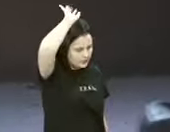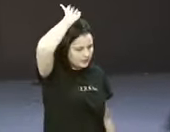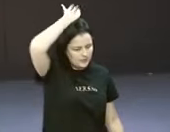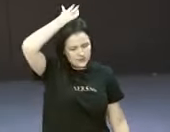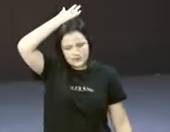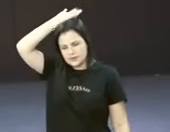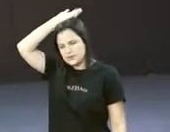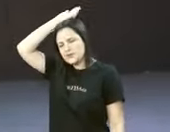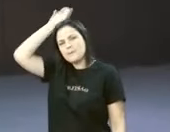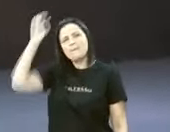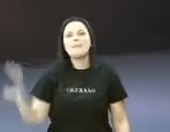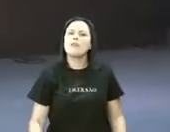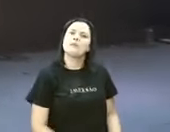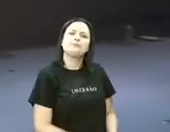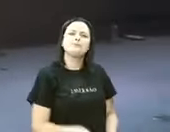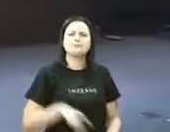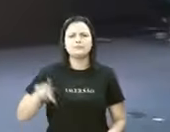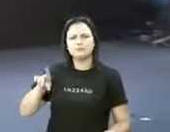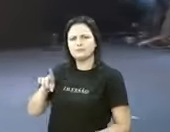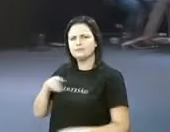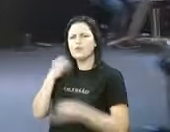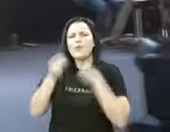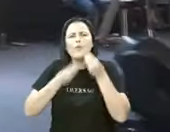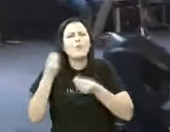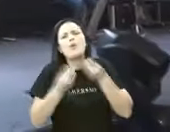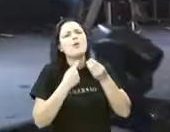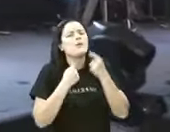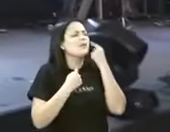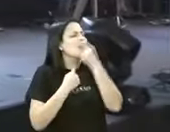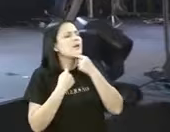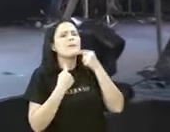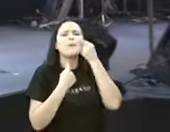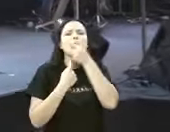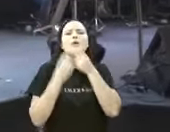Como está a tua boca, Isaías? Suja.